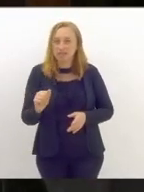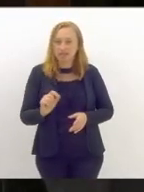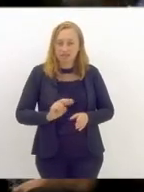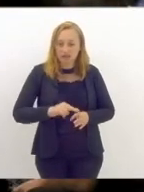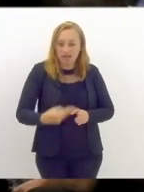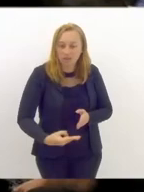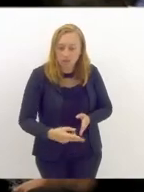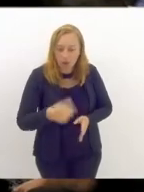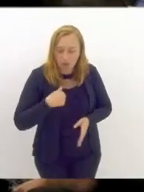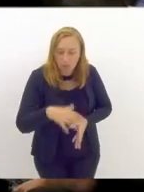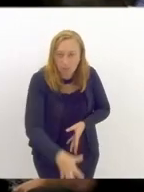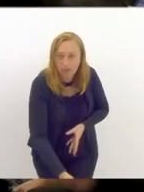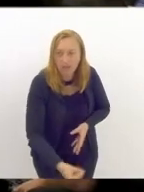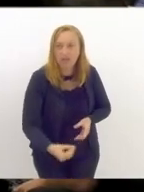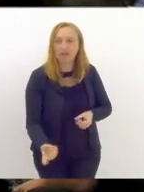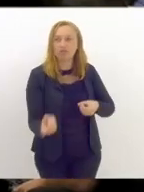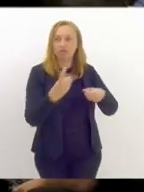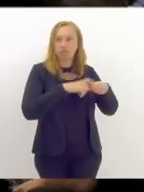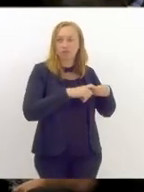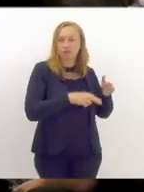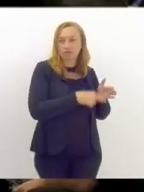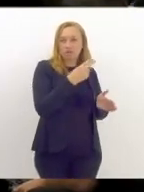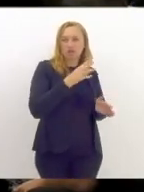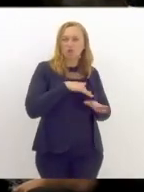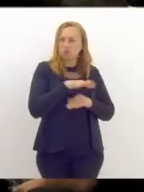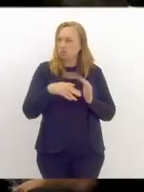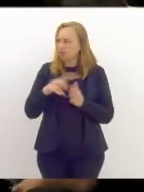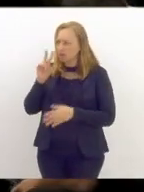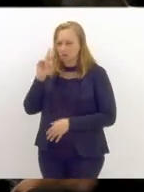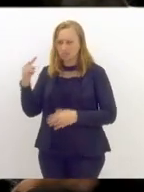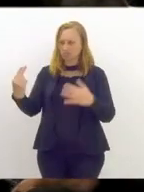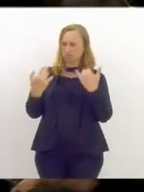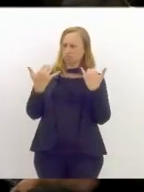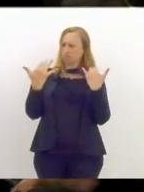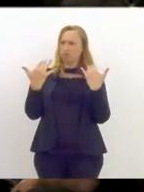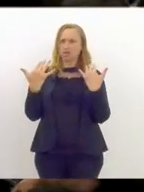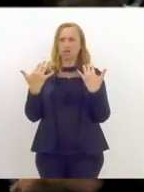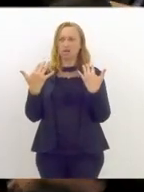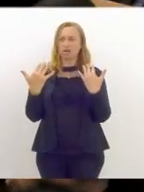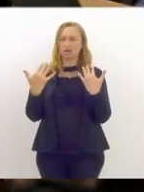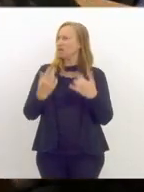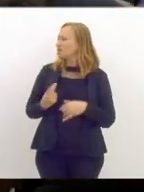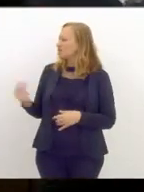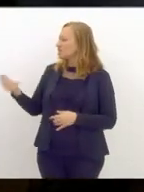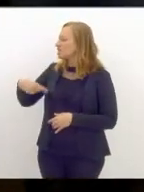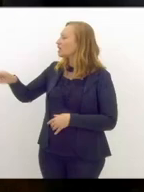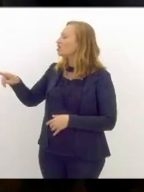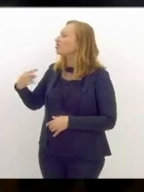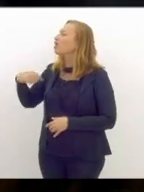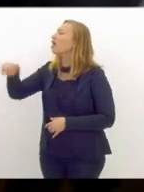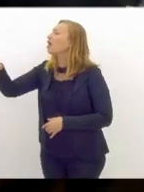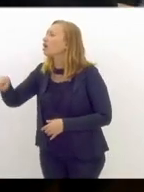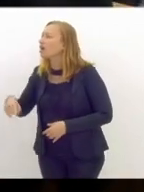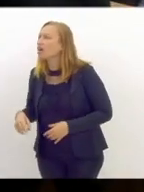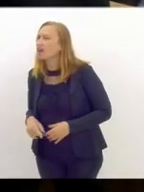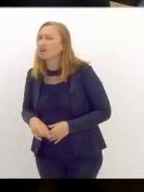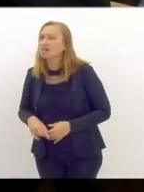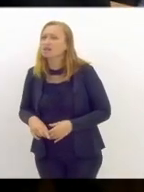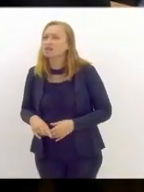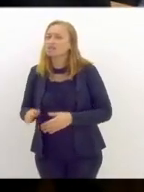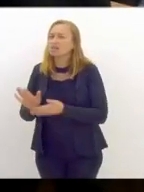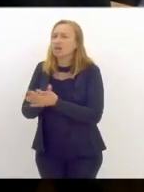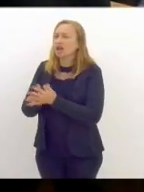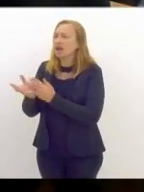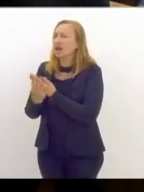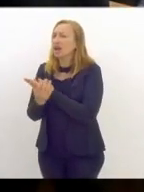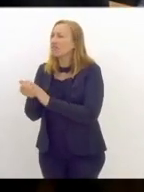pinça no chão e voltei para a cirurgia. Ele ficou todo mundo me olhando, né? E ele falou, sai daqui, vai lá, se lava de